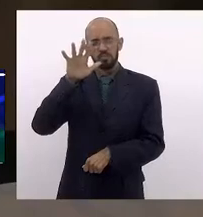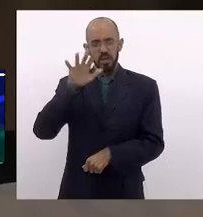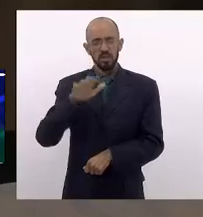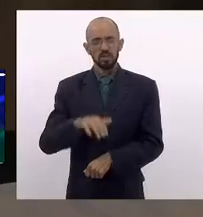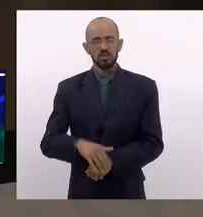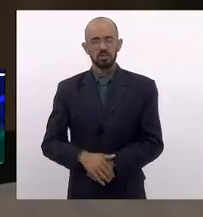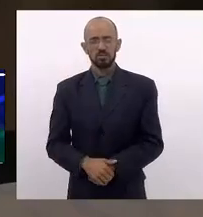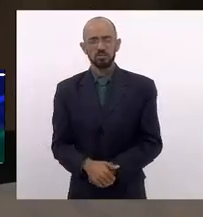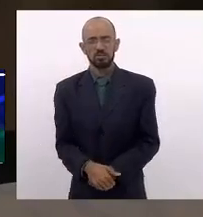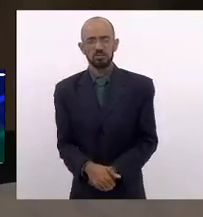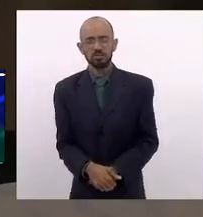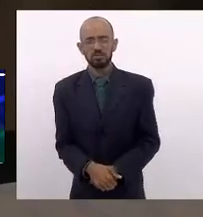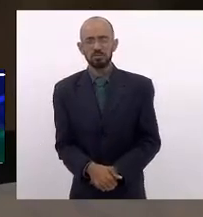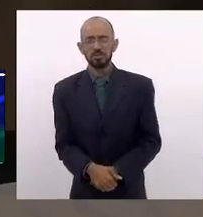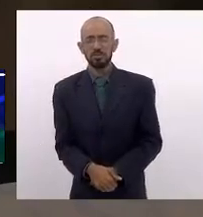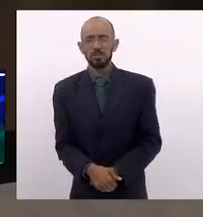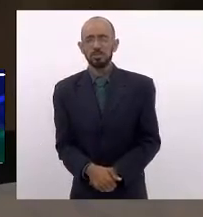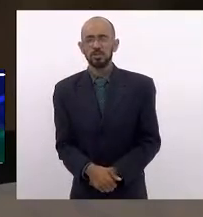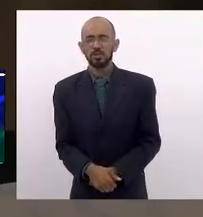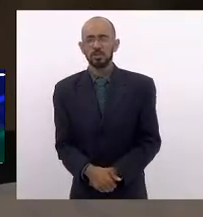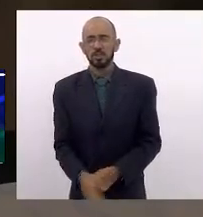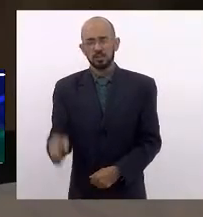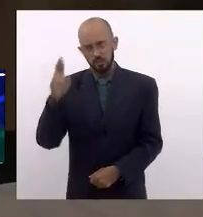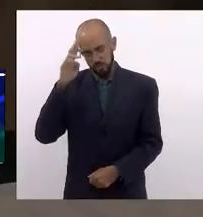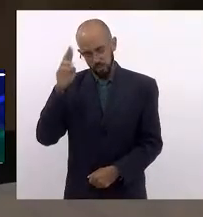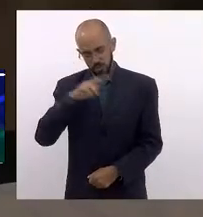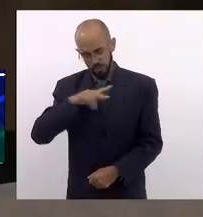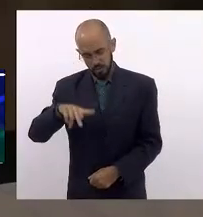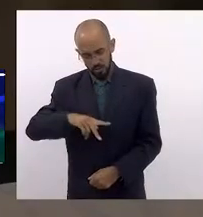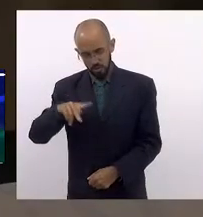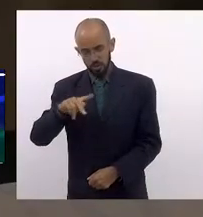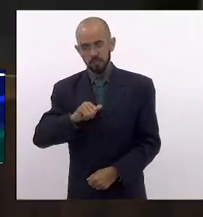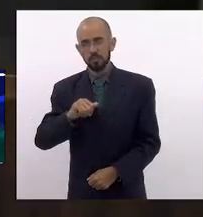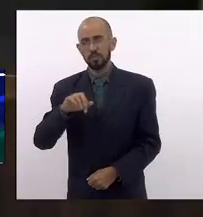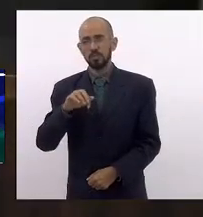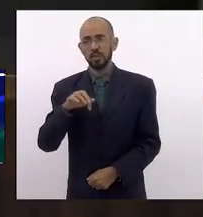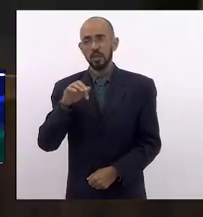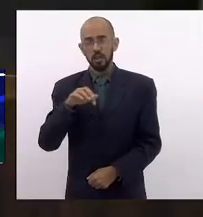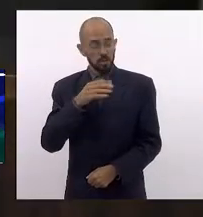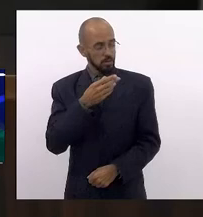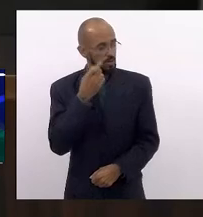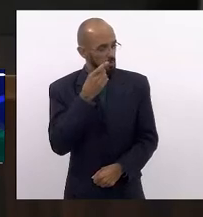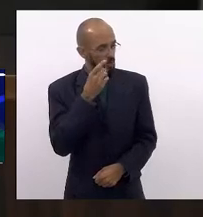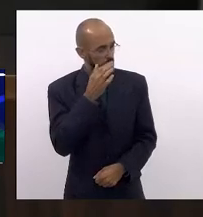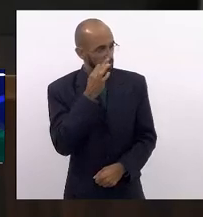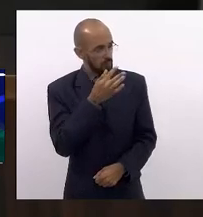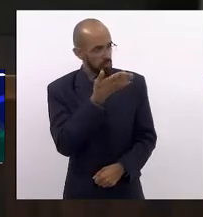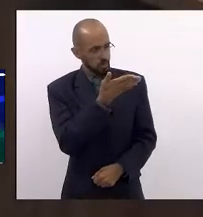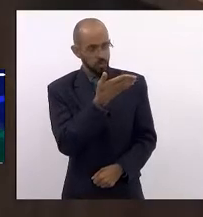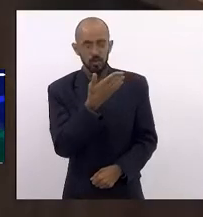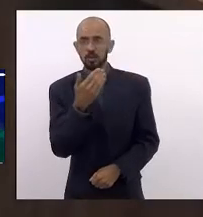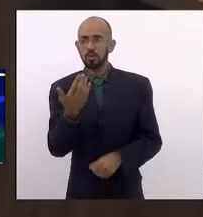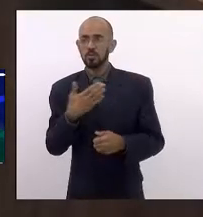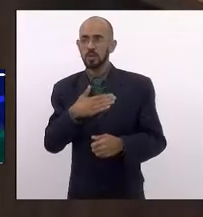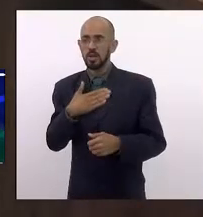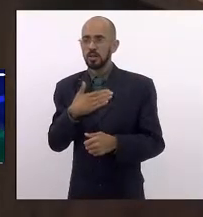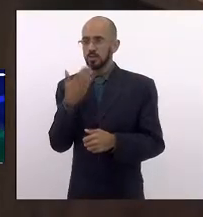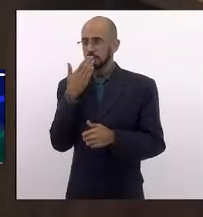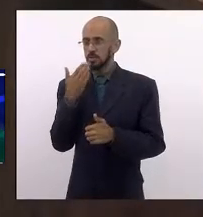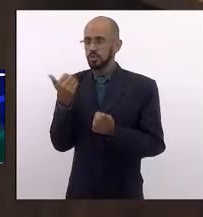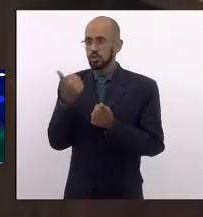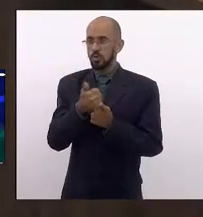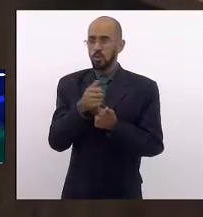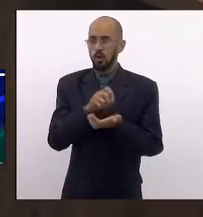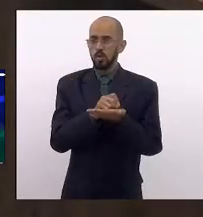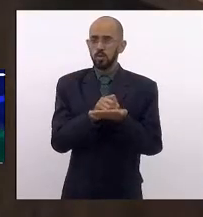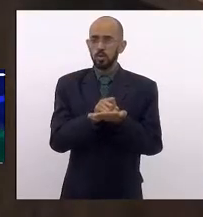Periferia brigada presidente Presidente do Flávio não gostaria só de pedir a vossa excelência' coautoria nesse tema quando